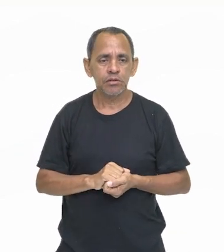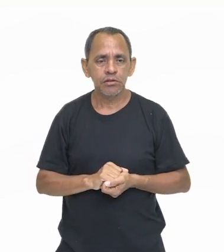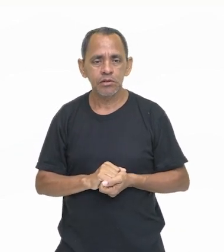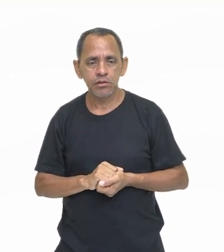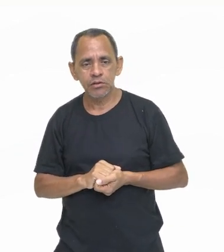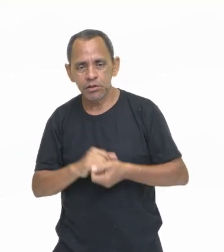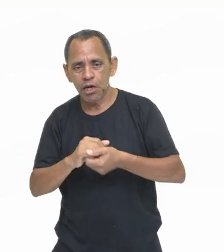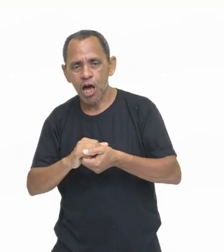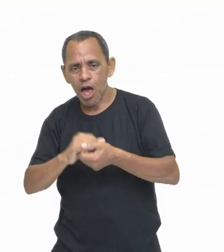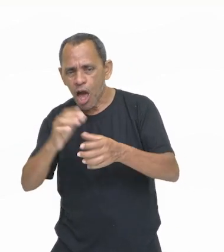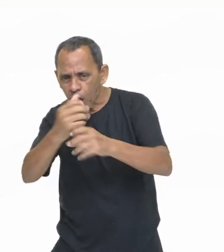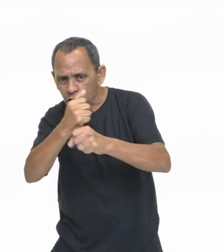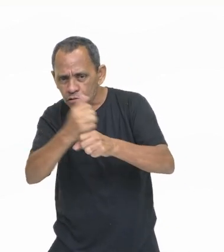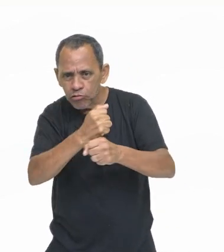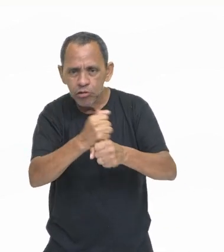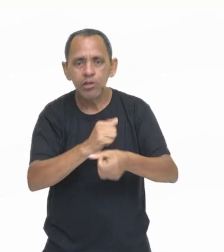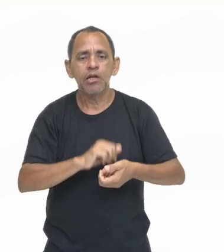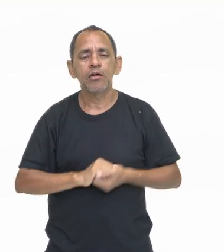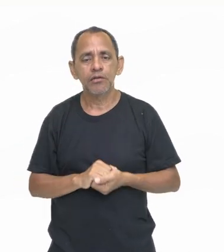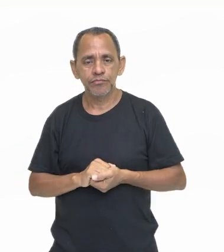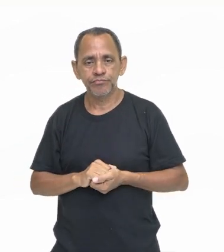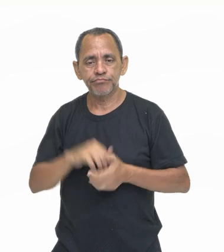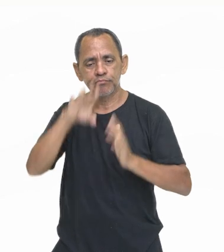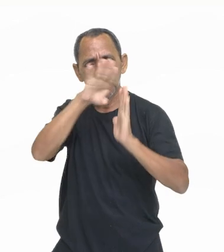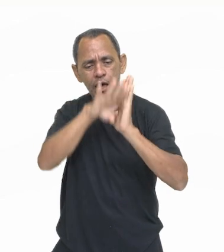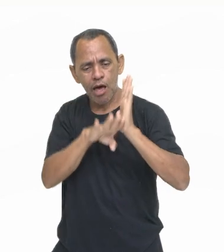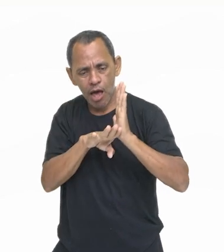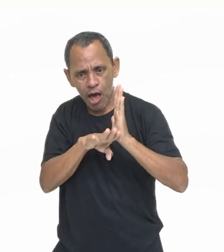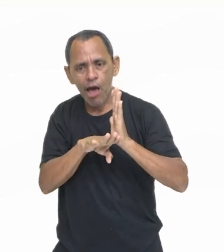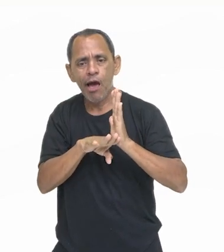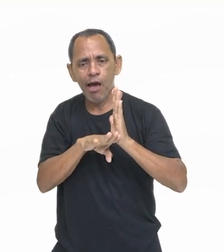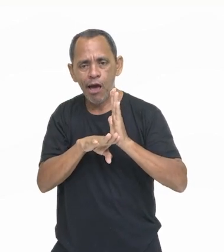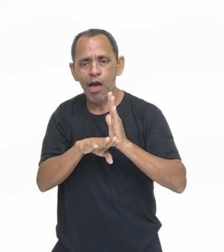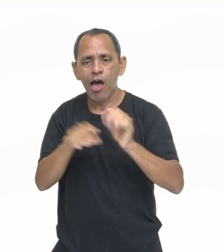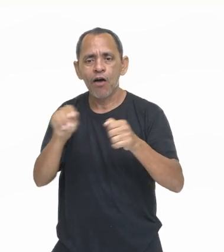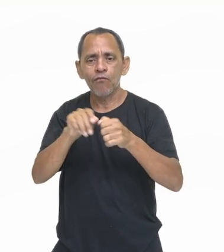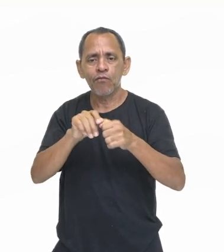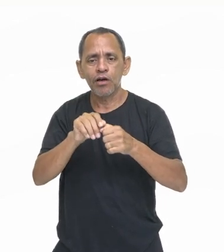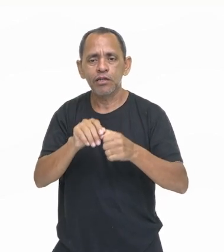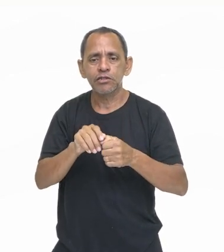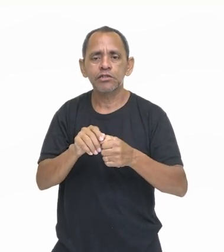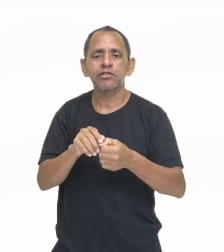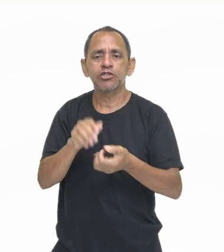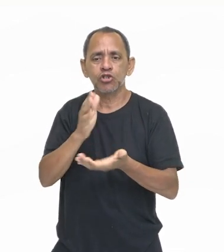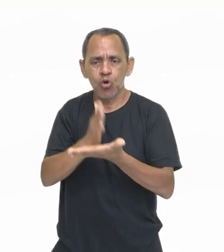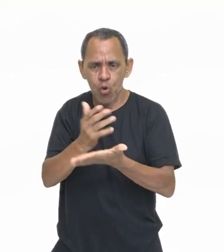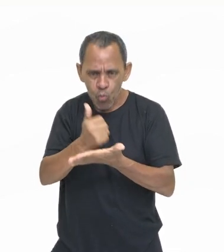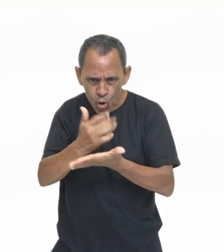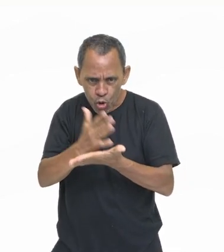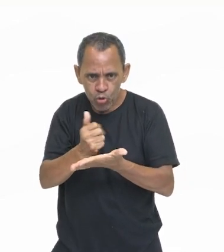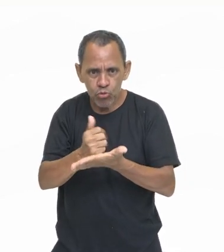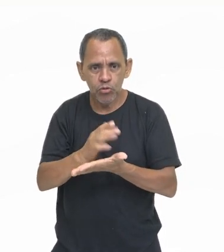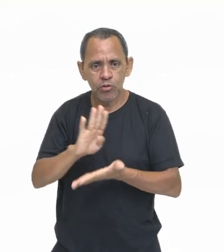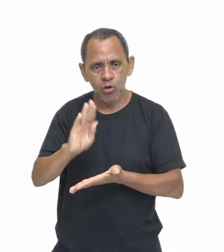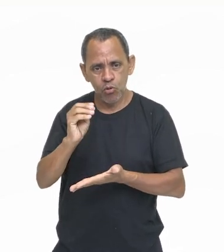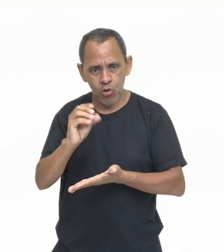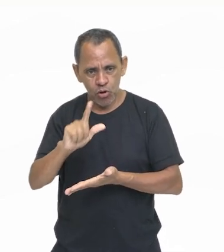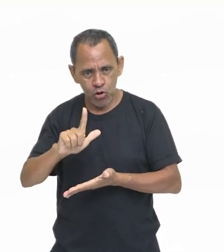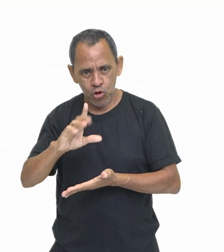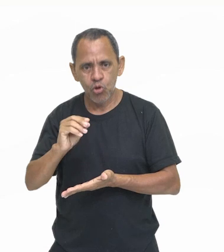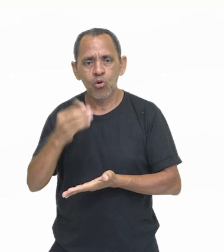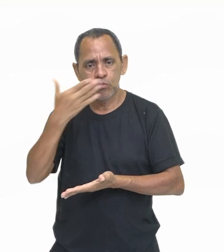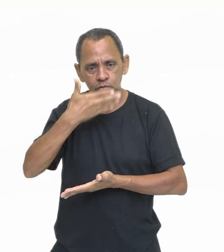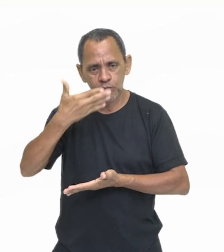fazer a receita de bolo. Fazer uma receita de bolo. Você tem 1,7 kg de farinha